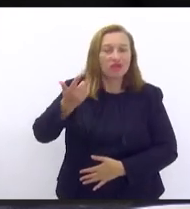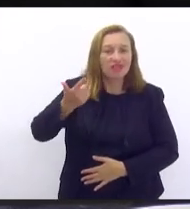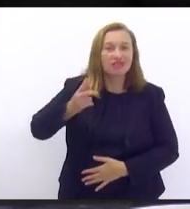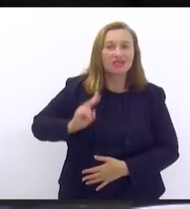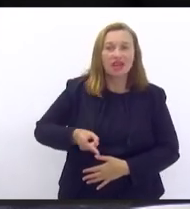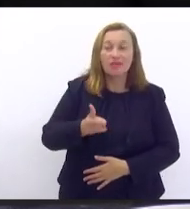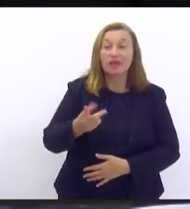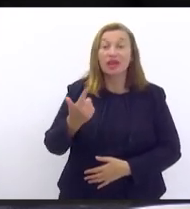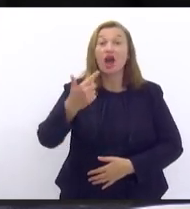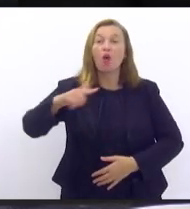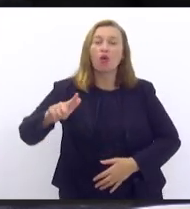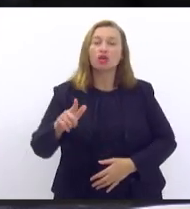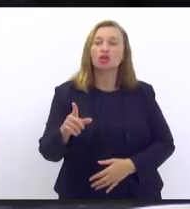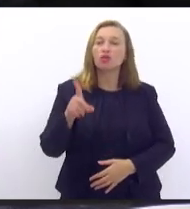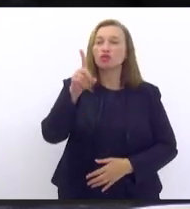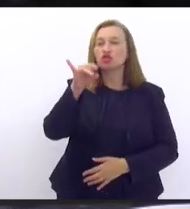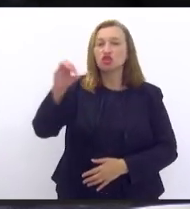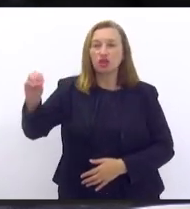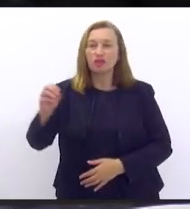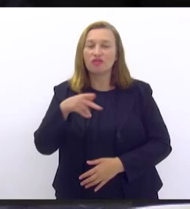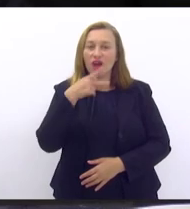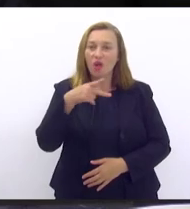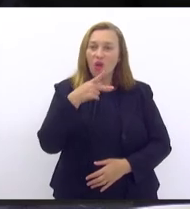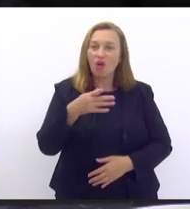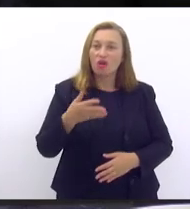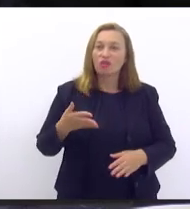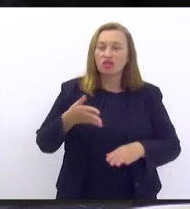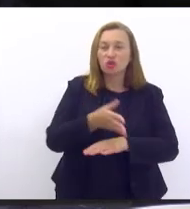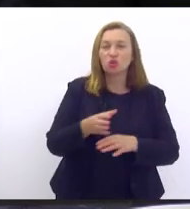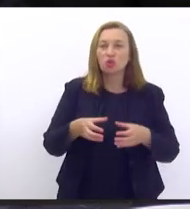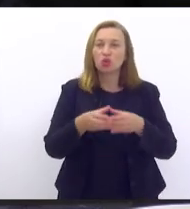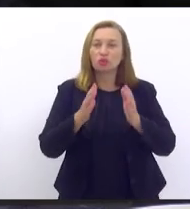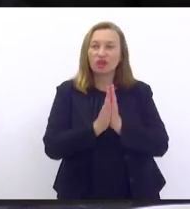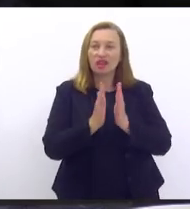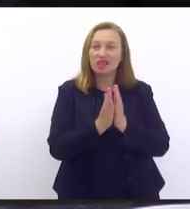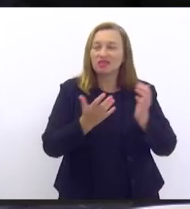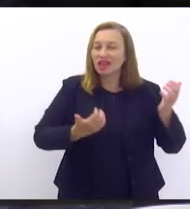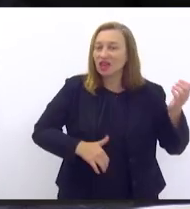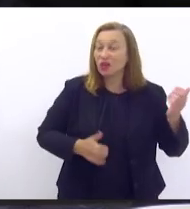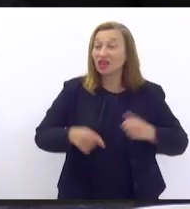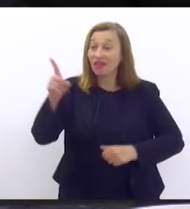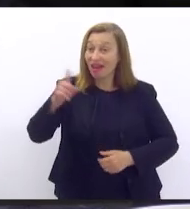E a outra foi quando o Diego disse que, quando chegou no grupo de oração, eu estava tocando lá.